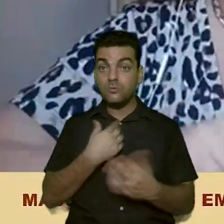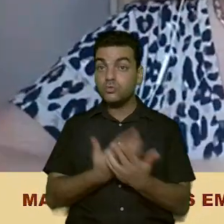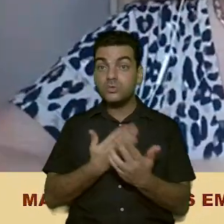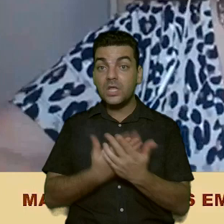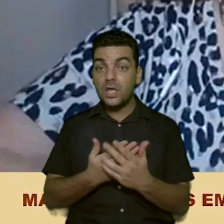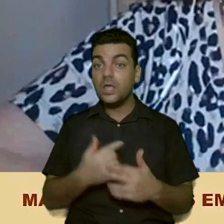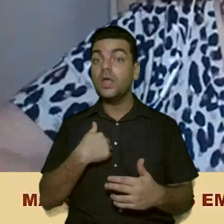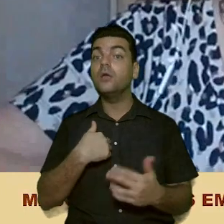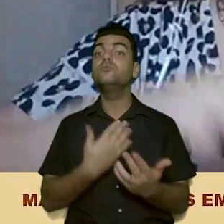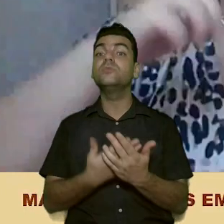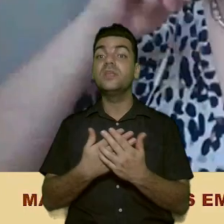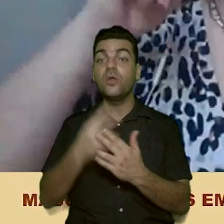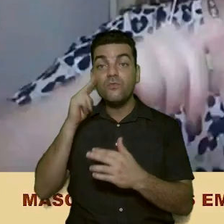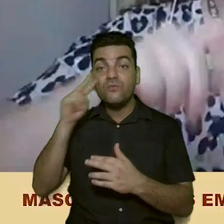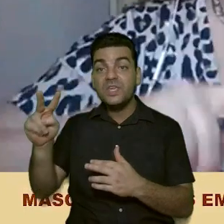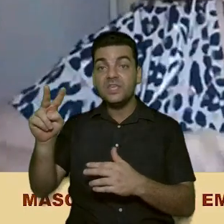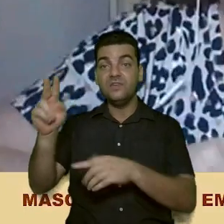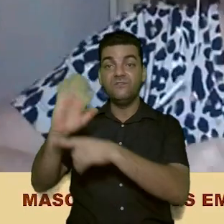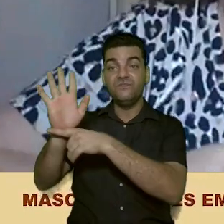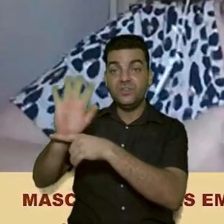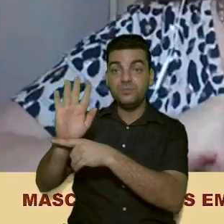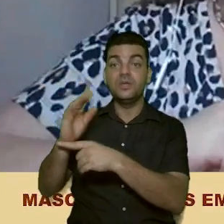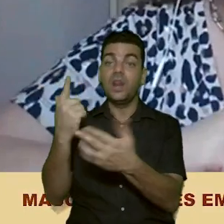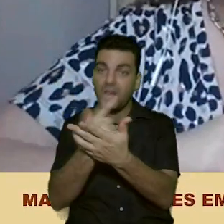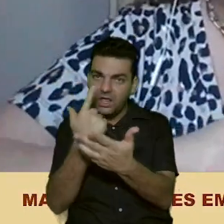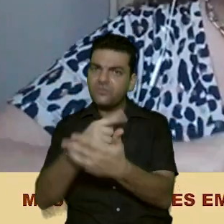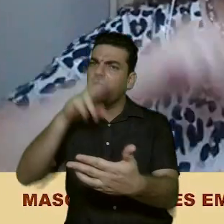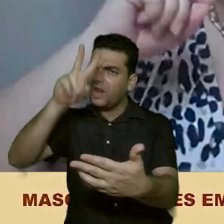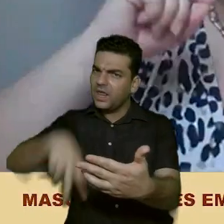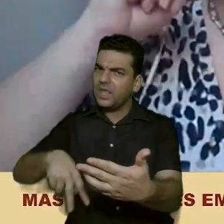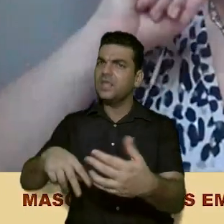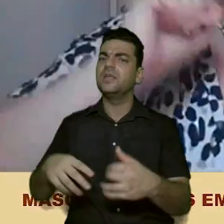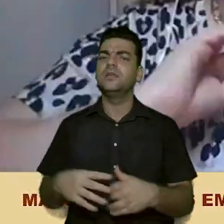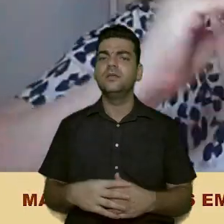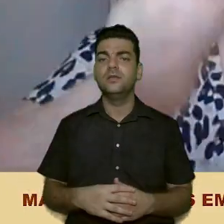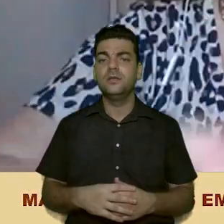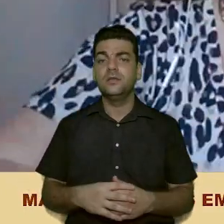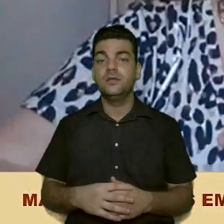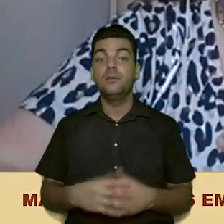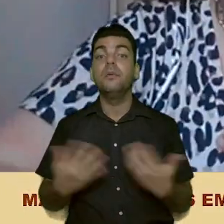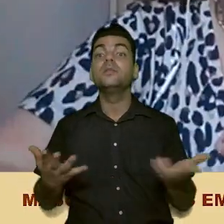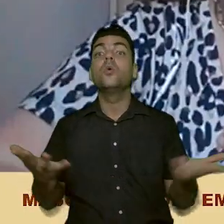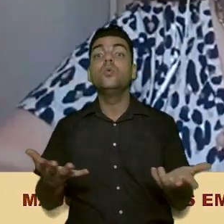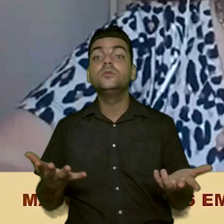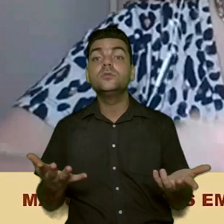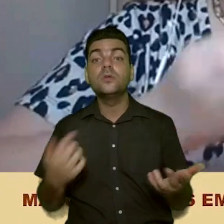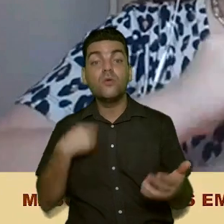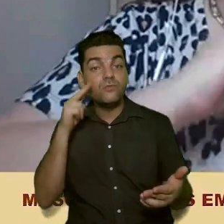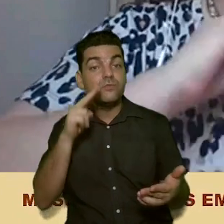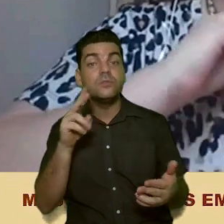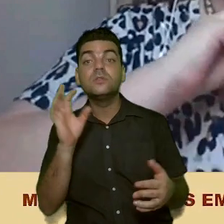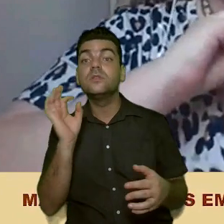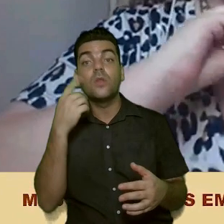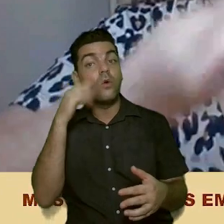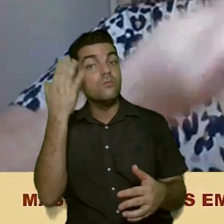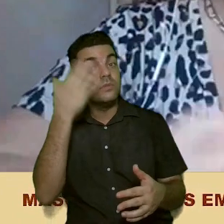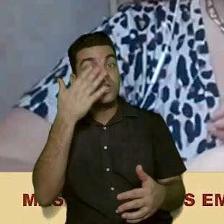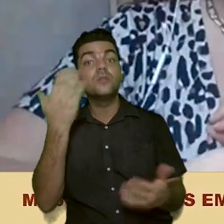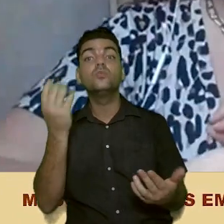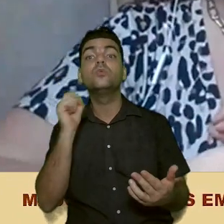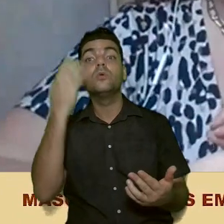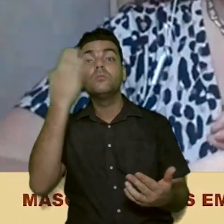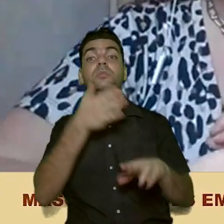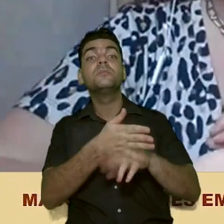vi documentários sobre masculinidades, eu leio livros sobre masculinidades, mas uma coisa que eu ainda não vejo muito, né, na